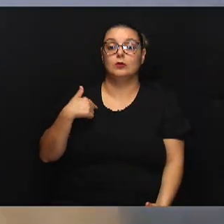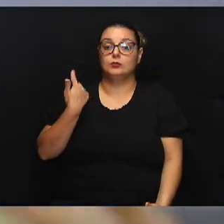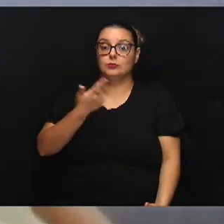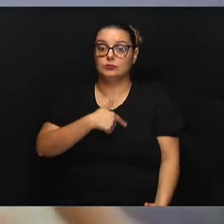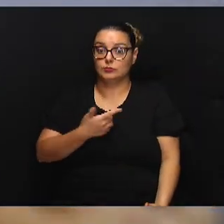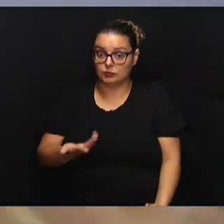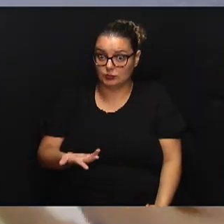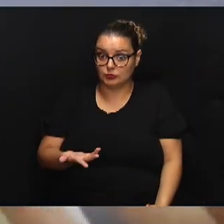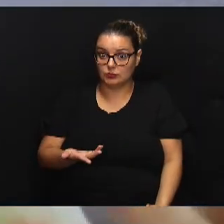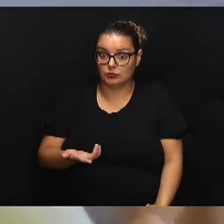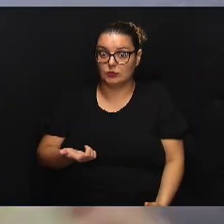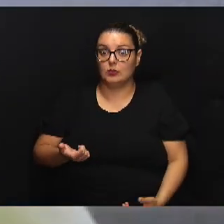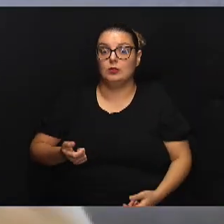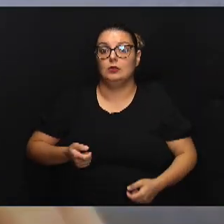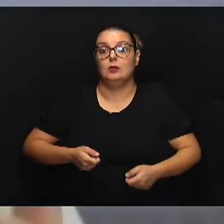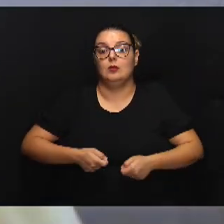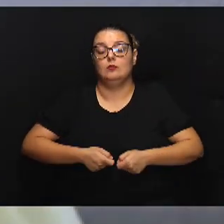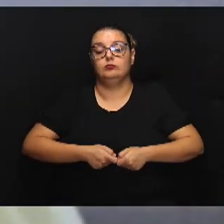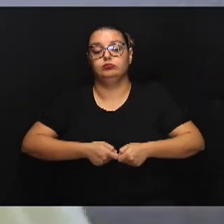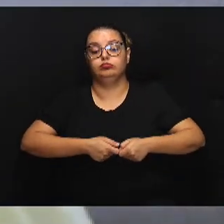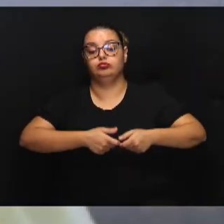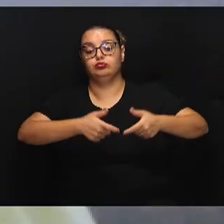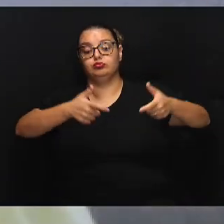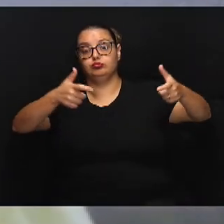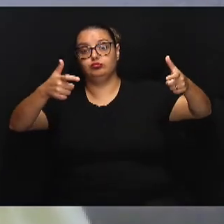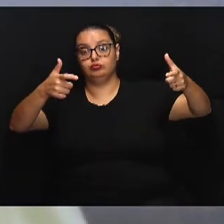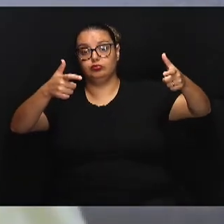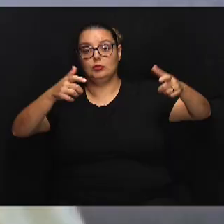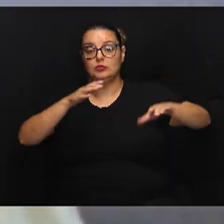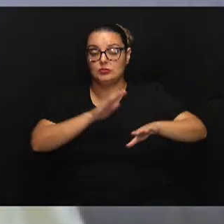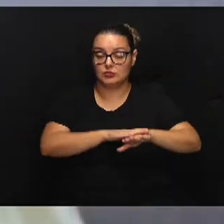um excesso, pais, um excesso de